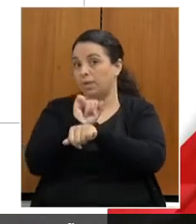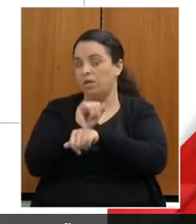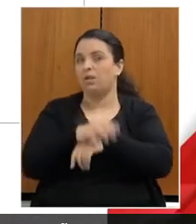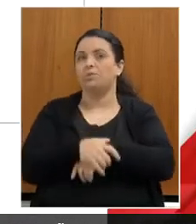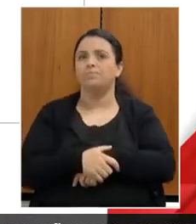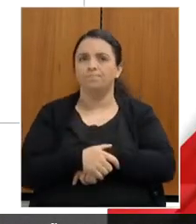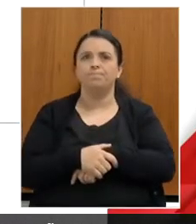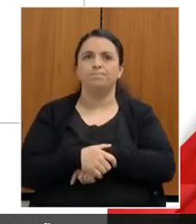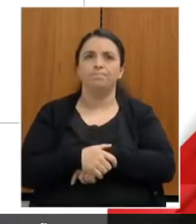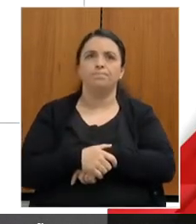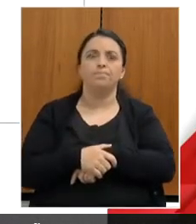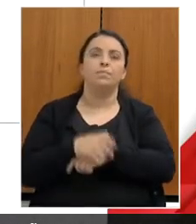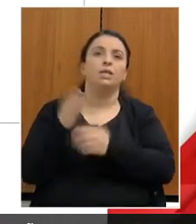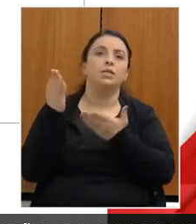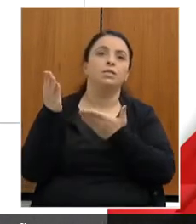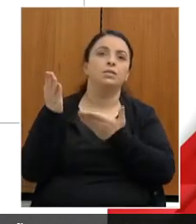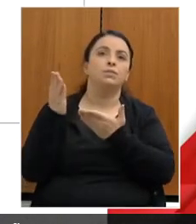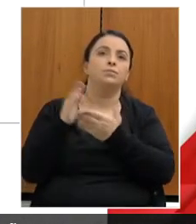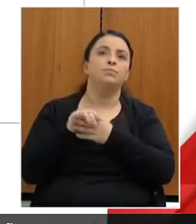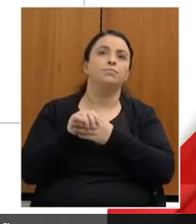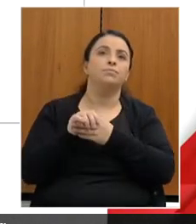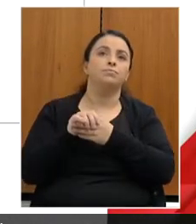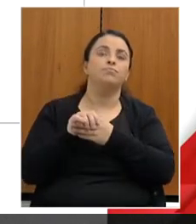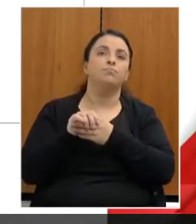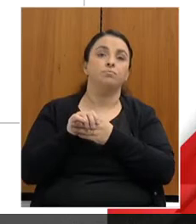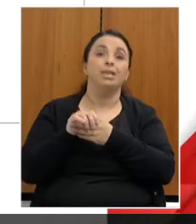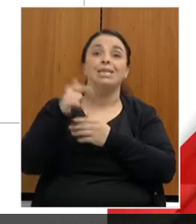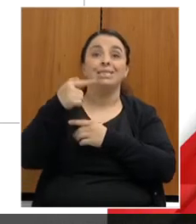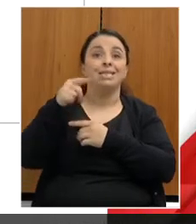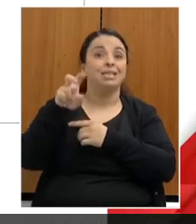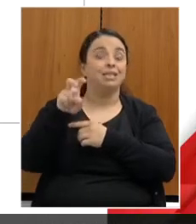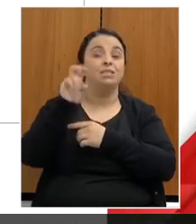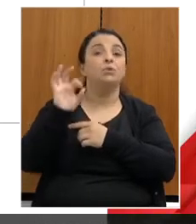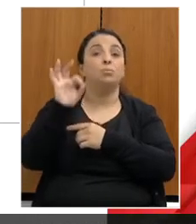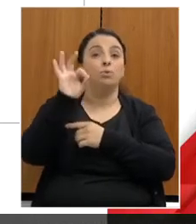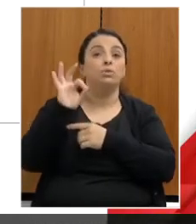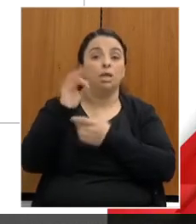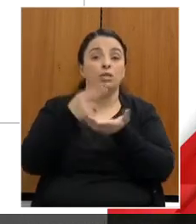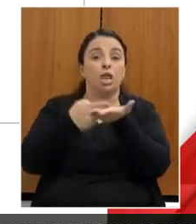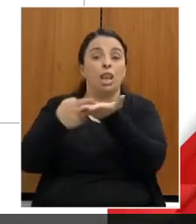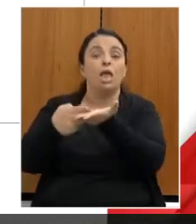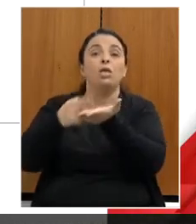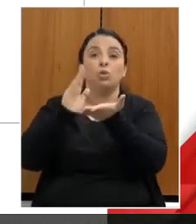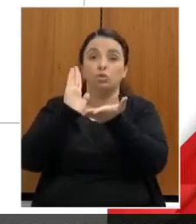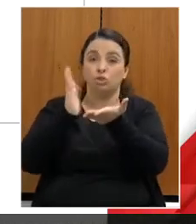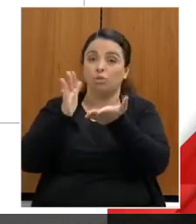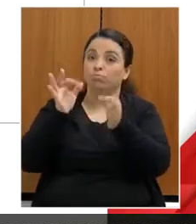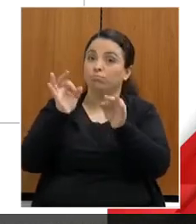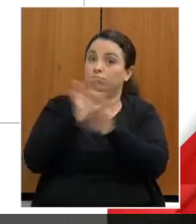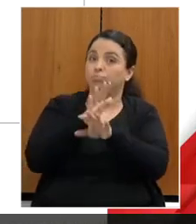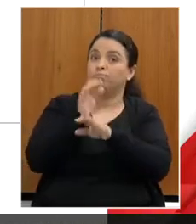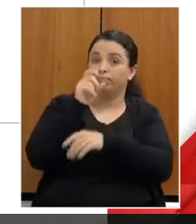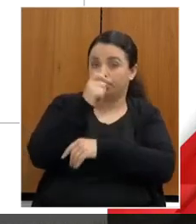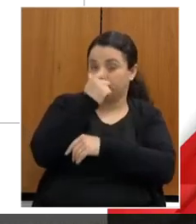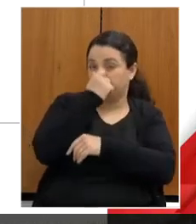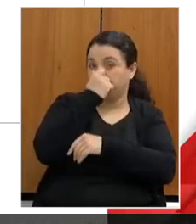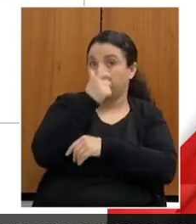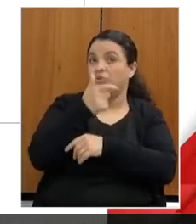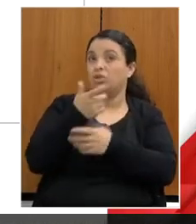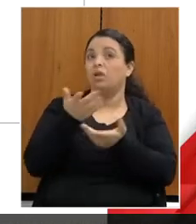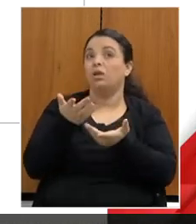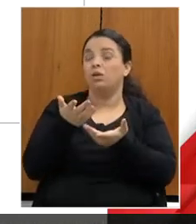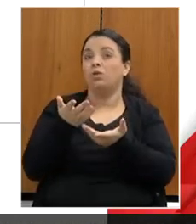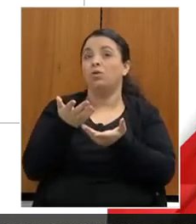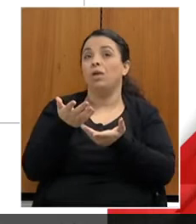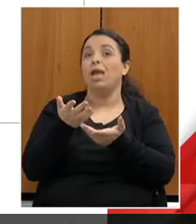Então, 75% de leitos de UTI Covid ocupados. Semana passada era 78%. Estamos ainda abrindo